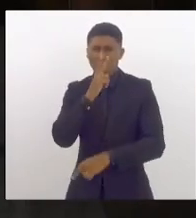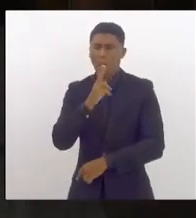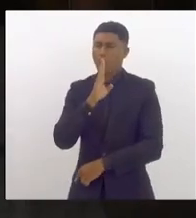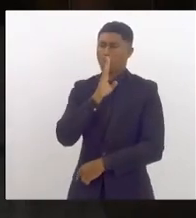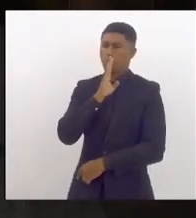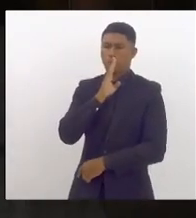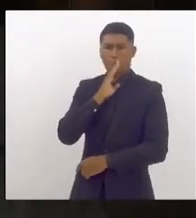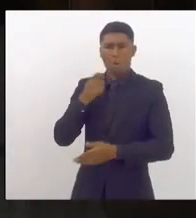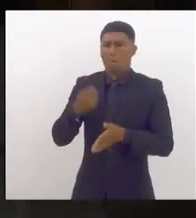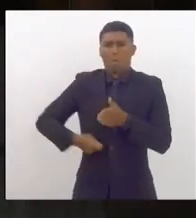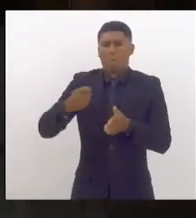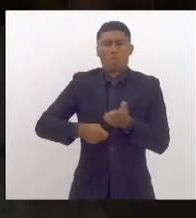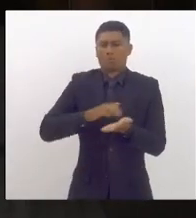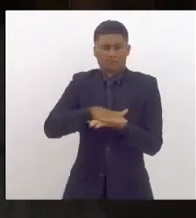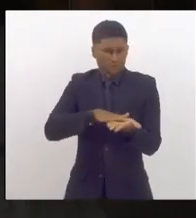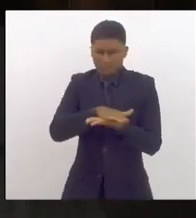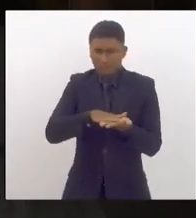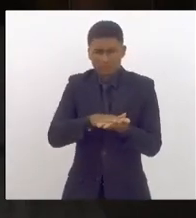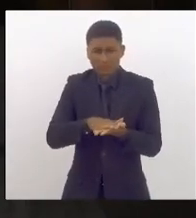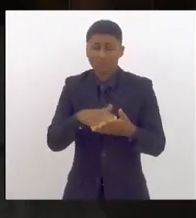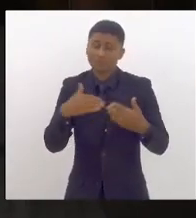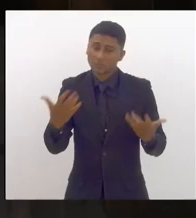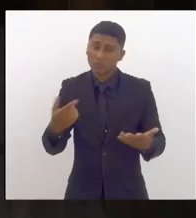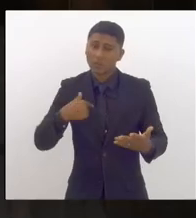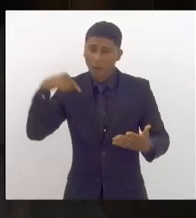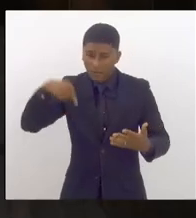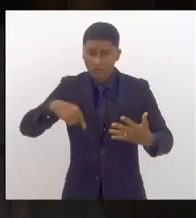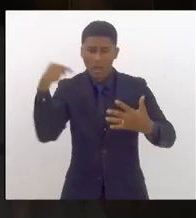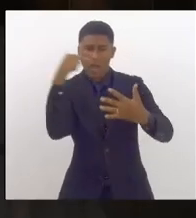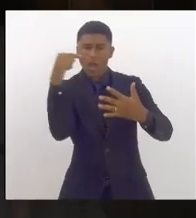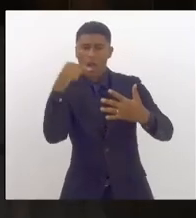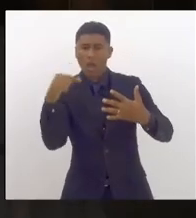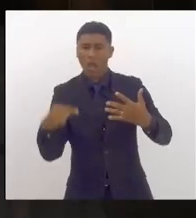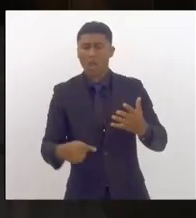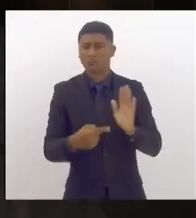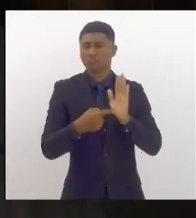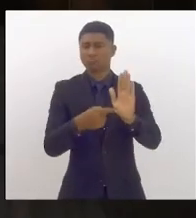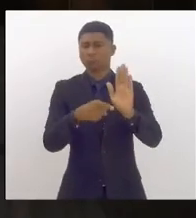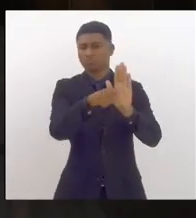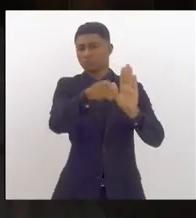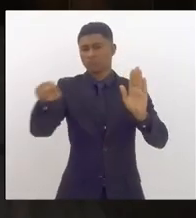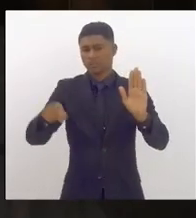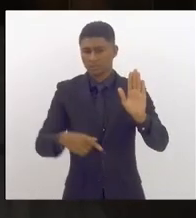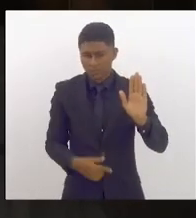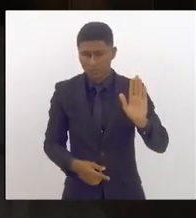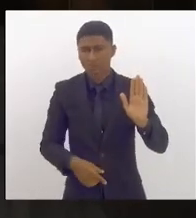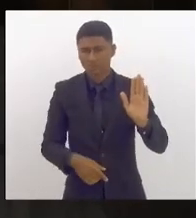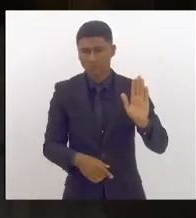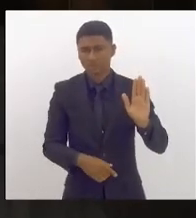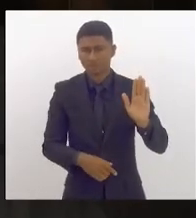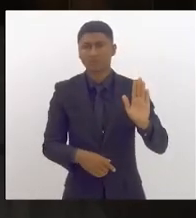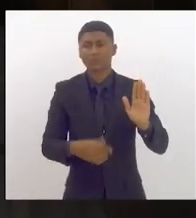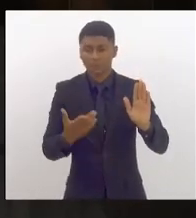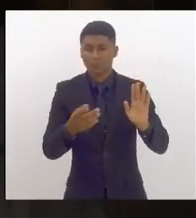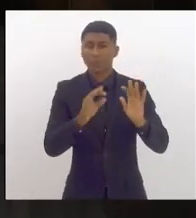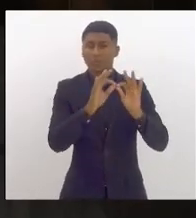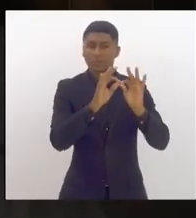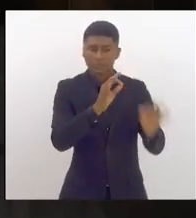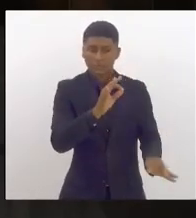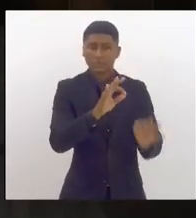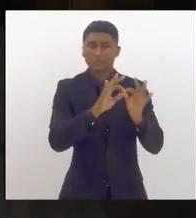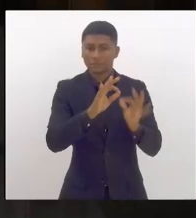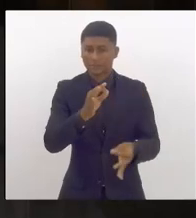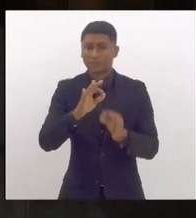ou seja tô trazendo aqui alguns elementos pontuais sem desenvolvê-los para